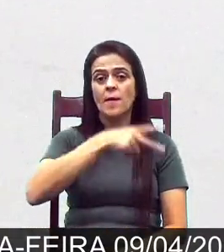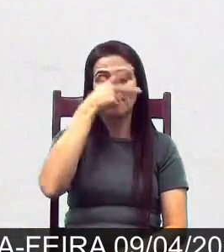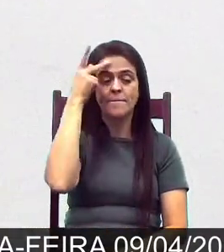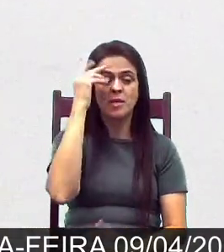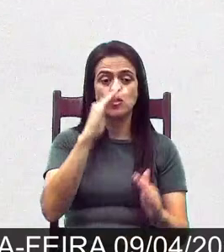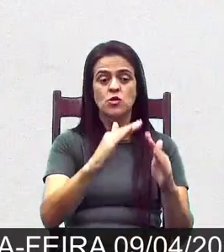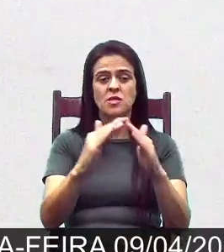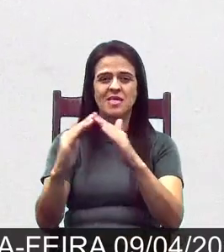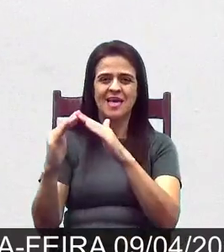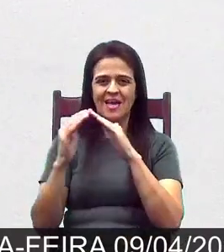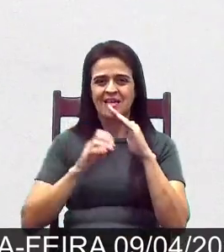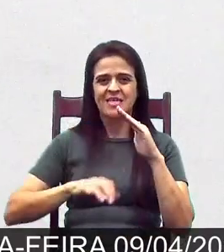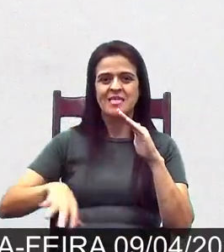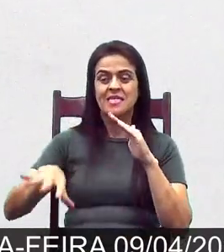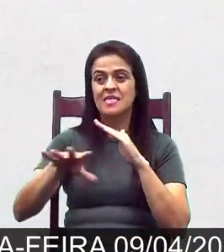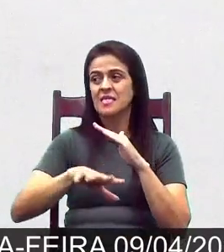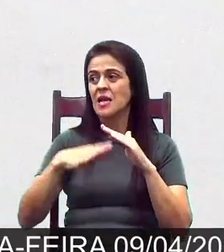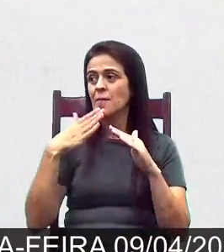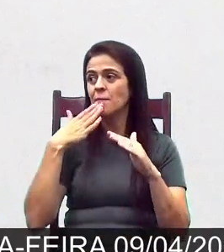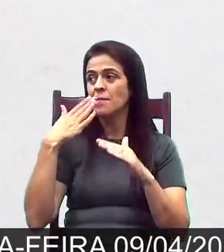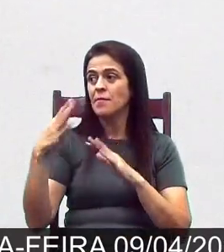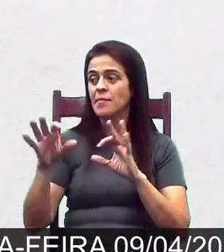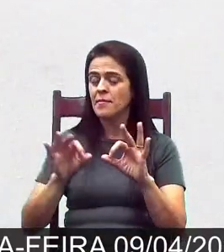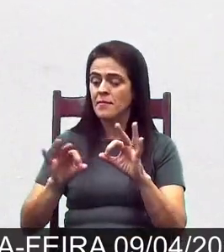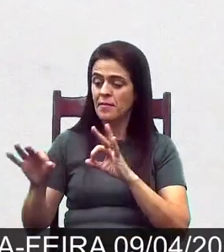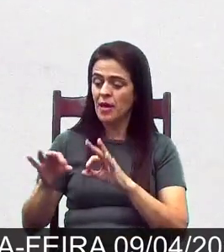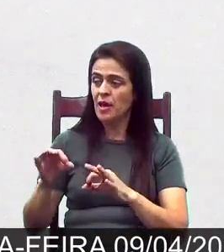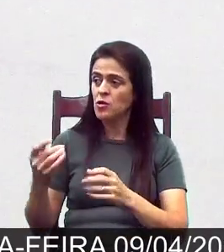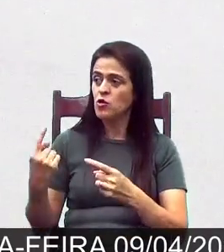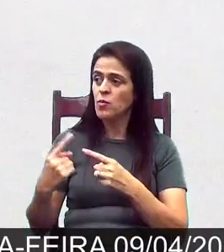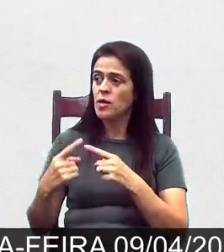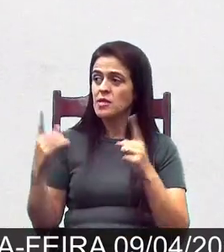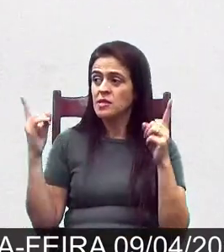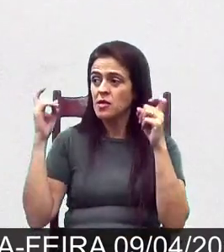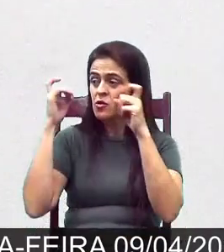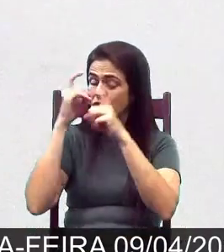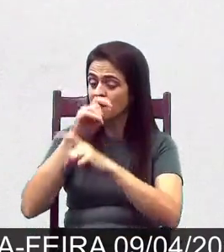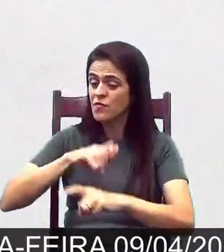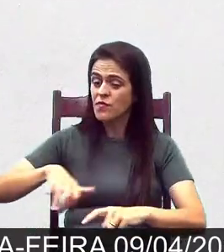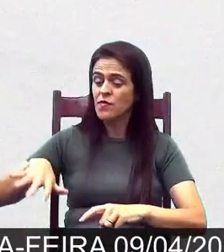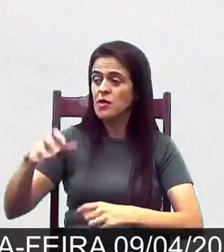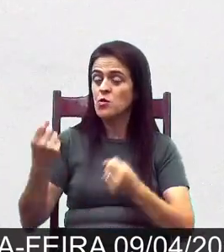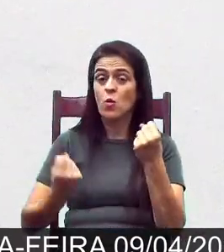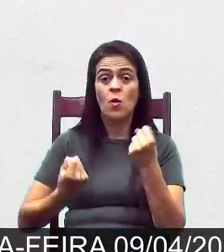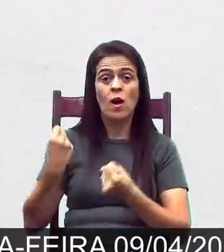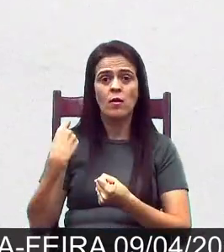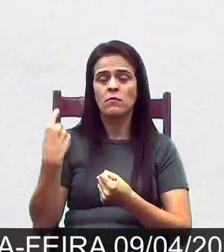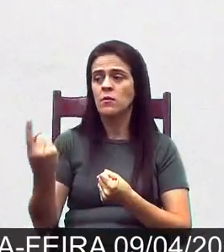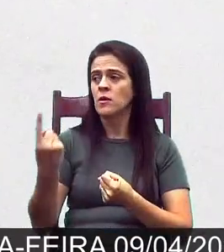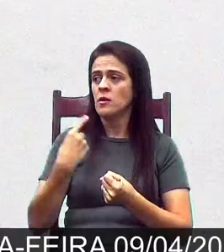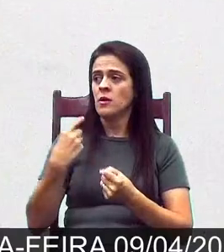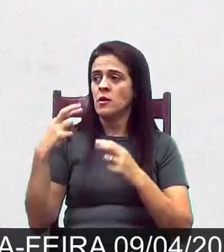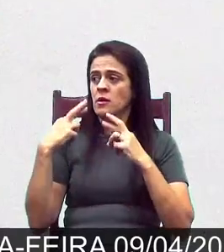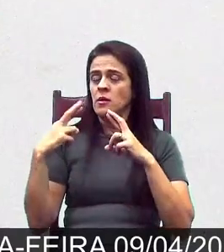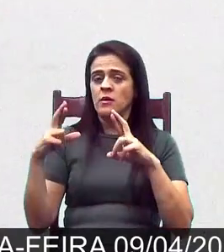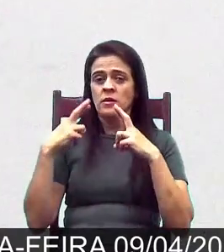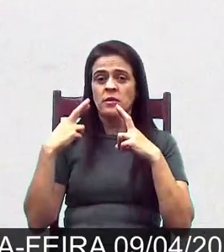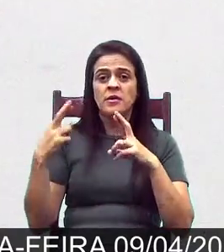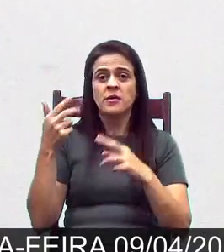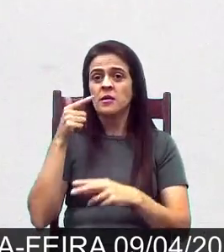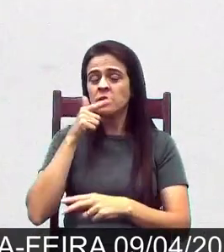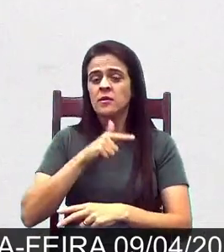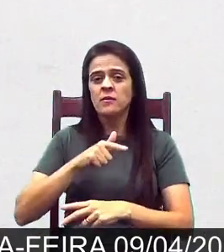moradores daquela região, bem como as demais motoristas que por ali passam, diariamente reclamam que a estrada